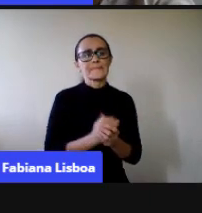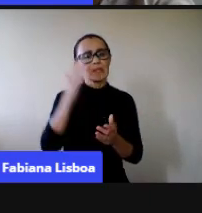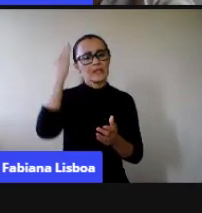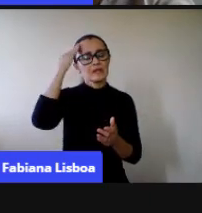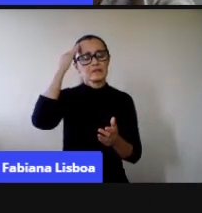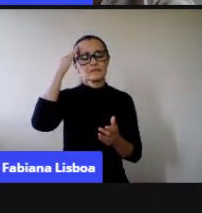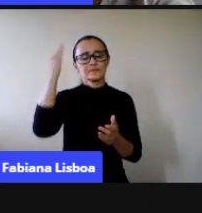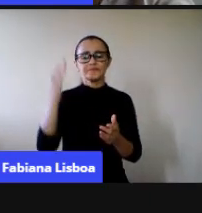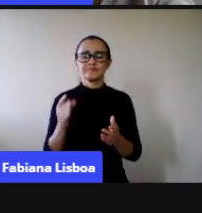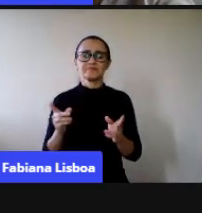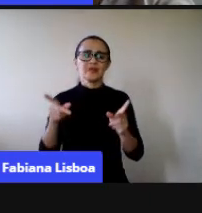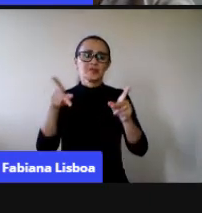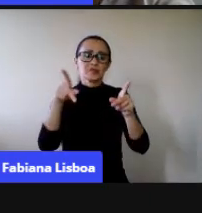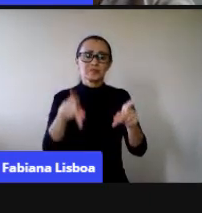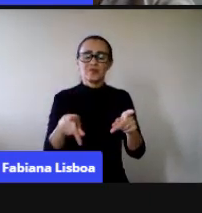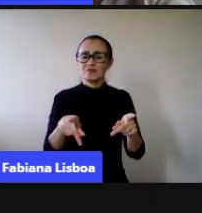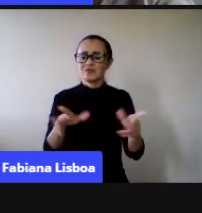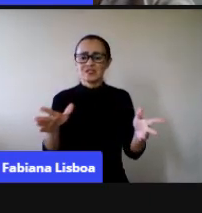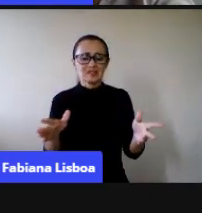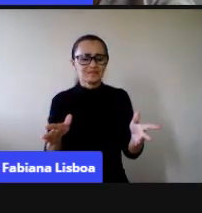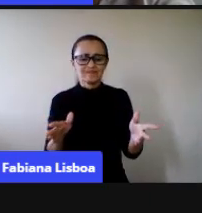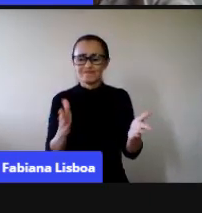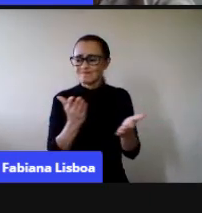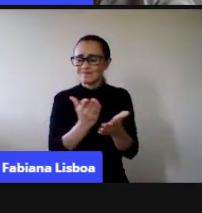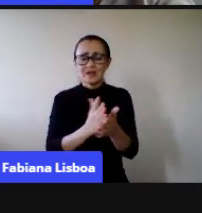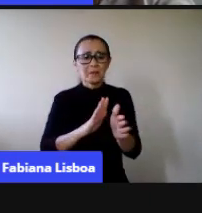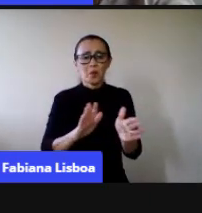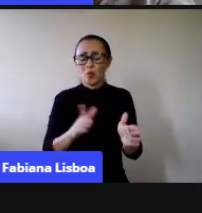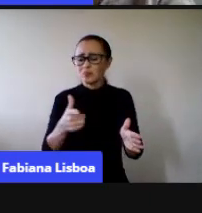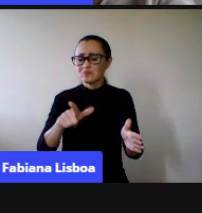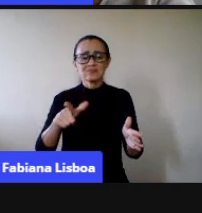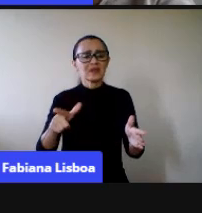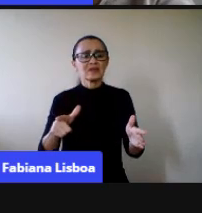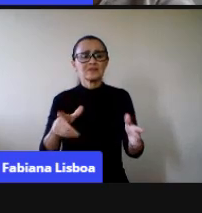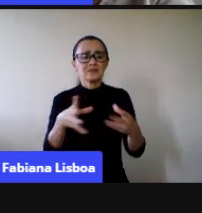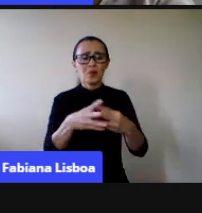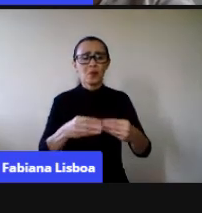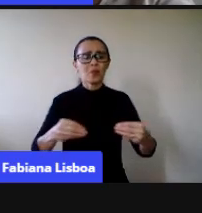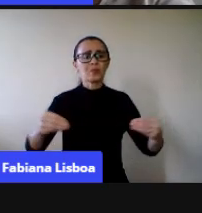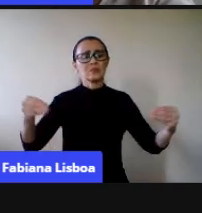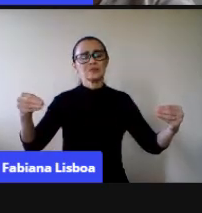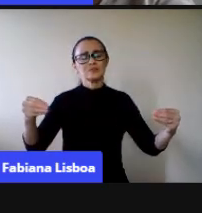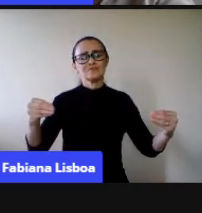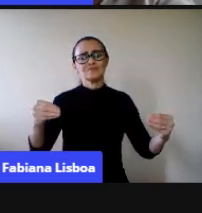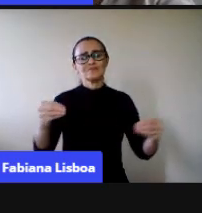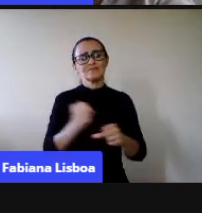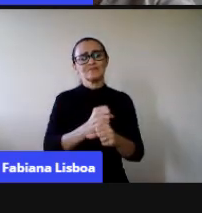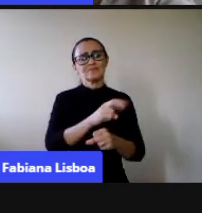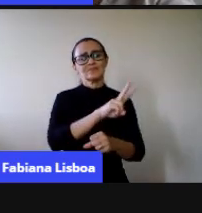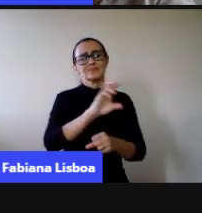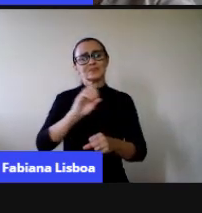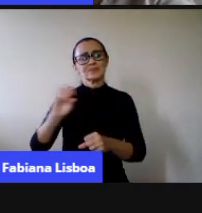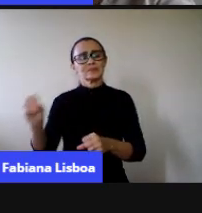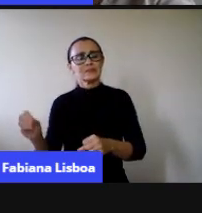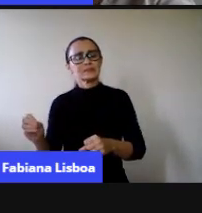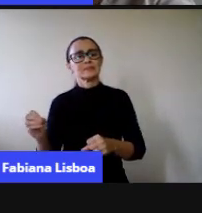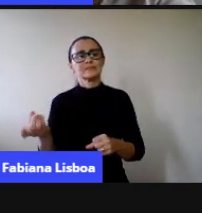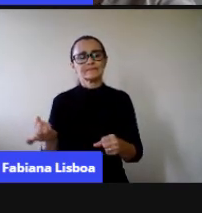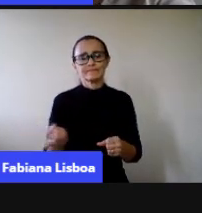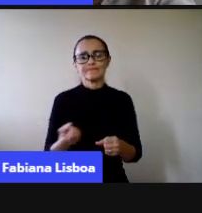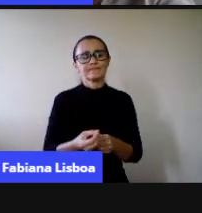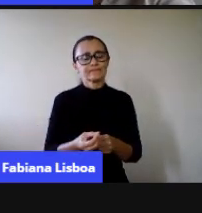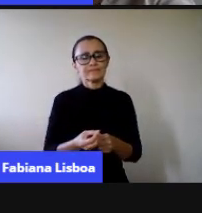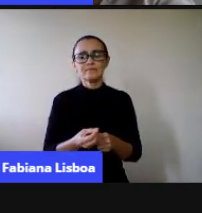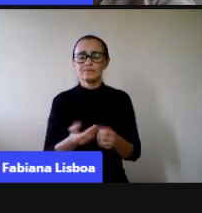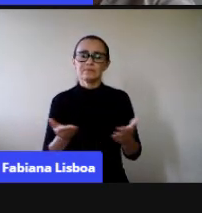muitos povos extintos, né? Línguas extintas, mas em 500 anos não foi possível exterminar como muitos